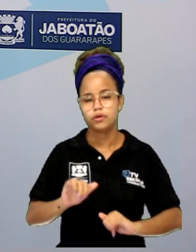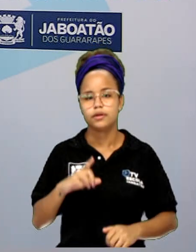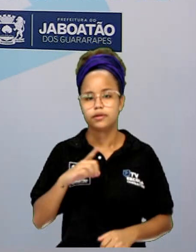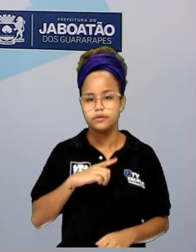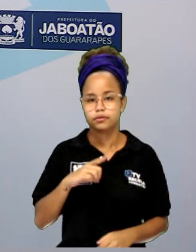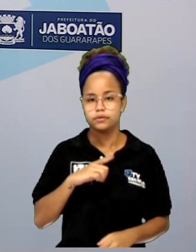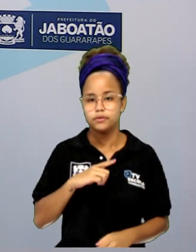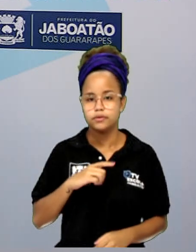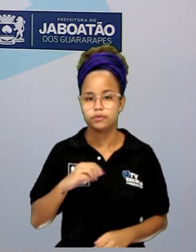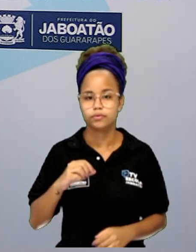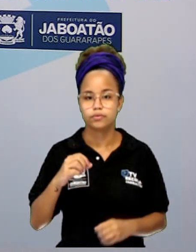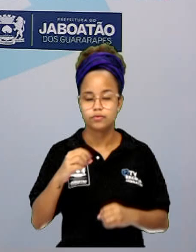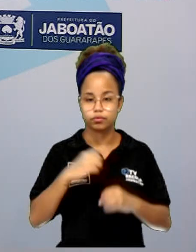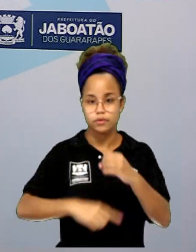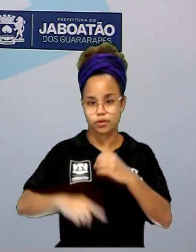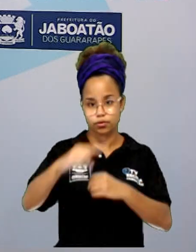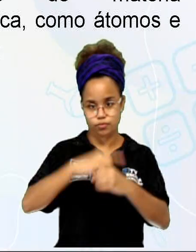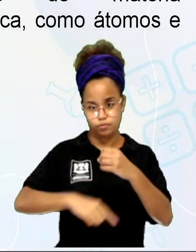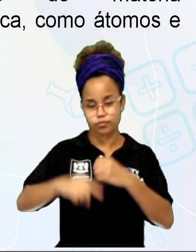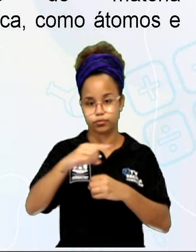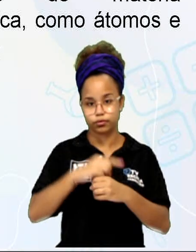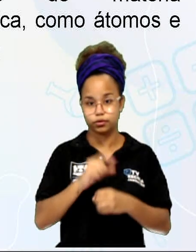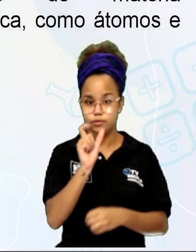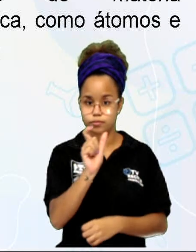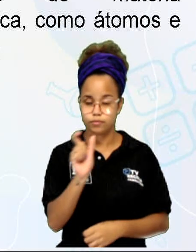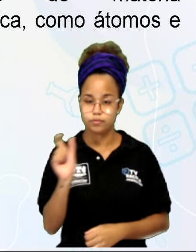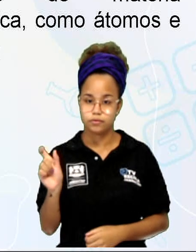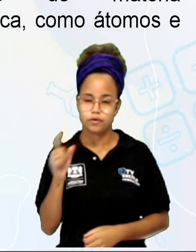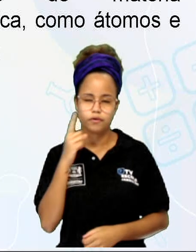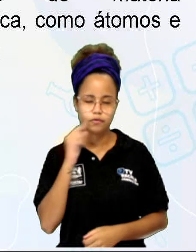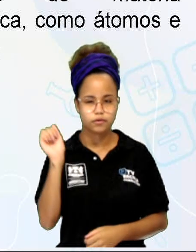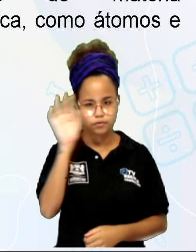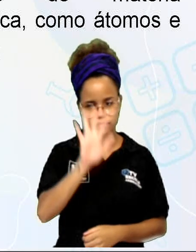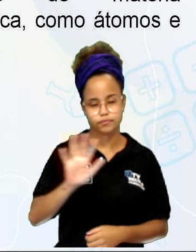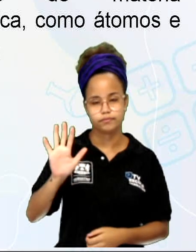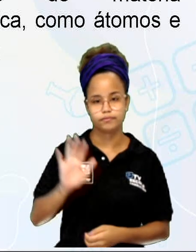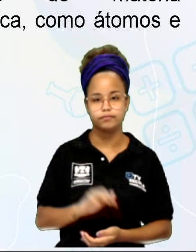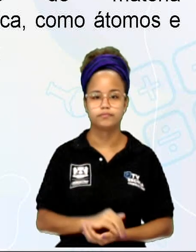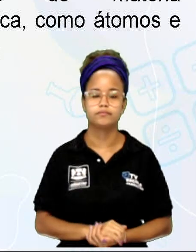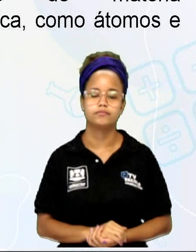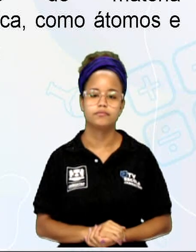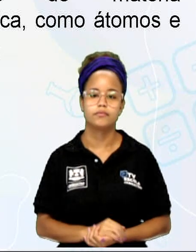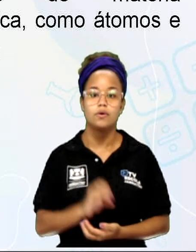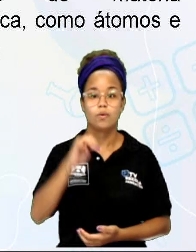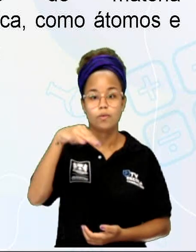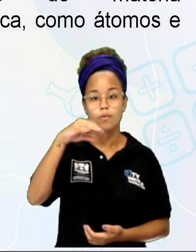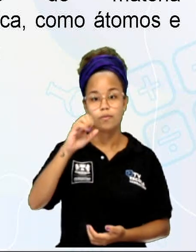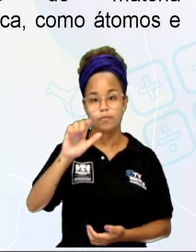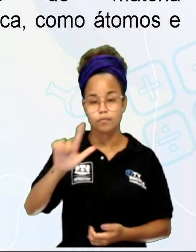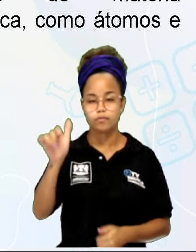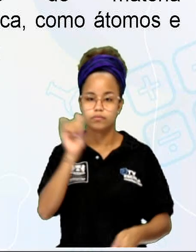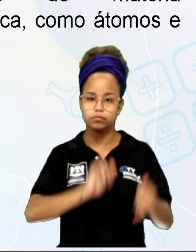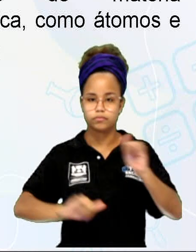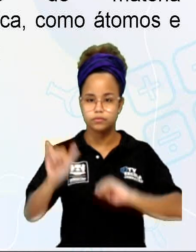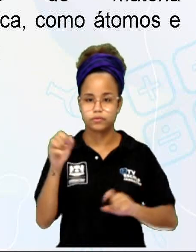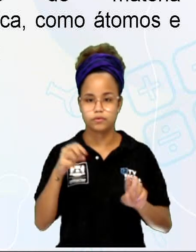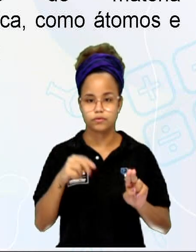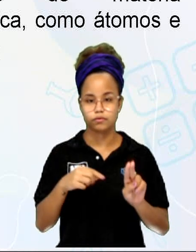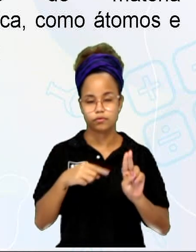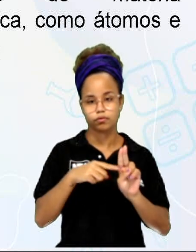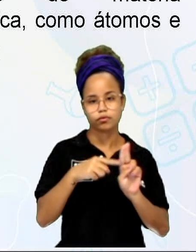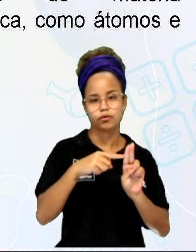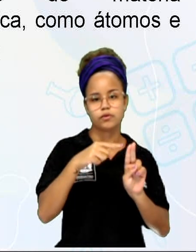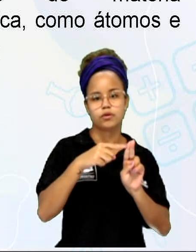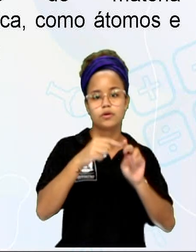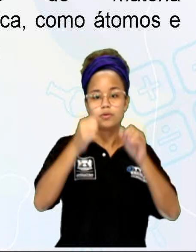e moléculas. Então vamos ver aqui na tela. Um mol na química é uma unidade de medida utilizada para expressar